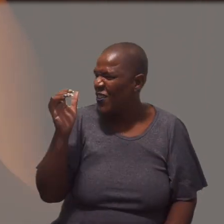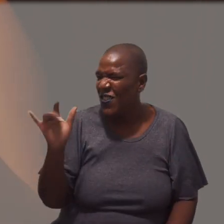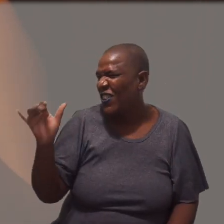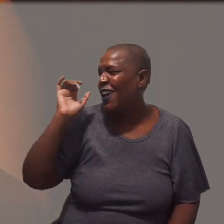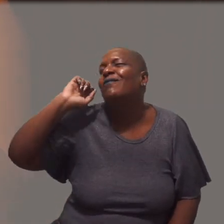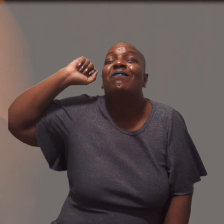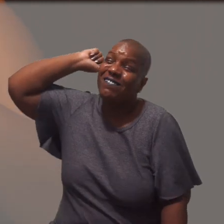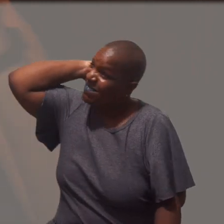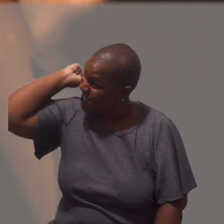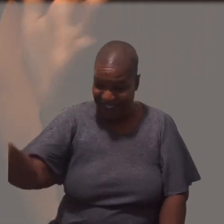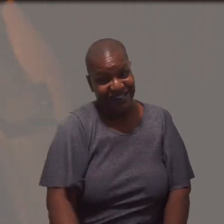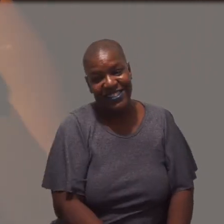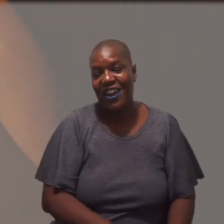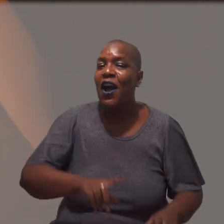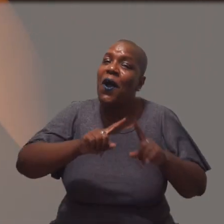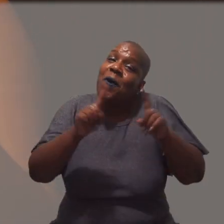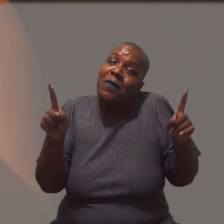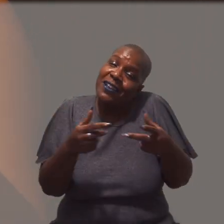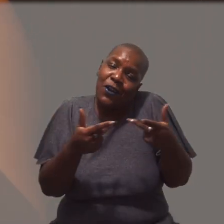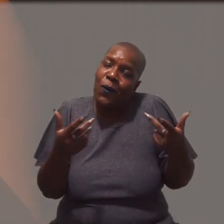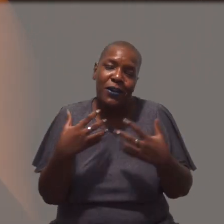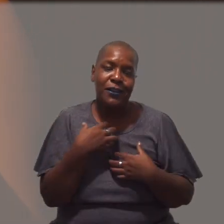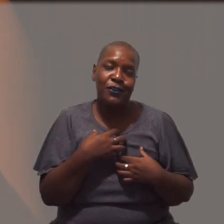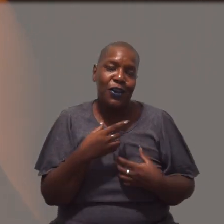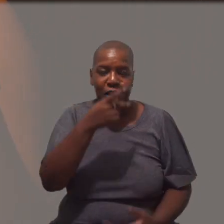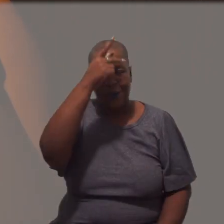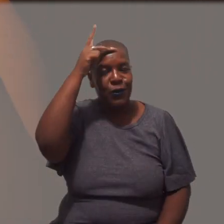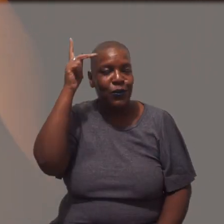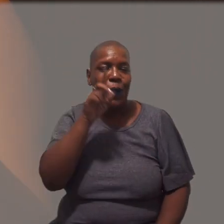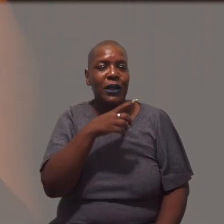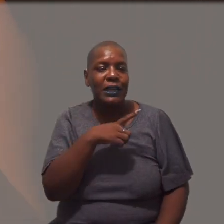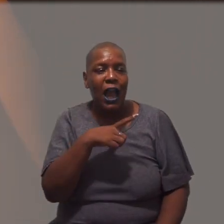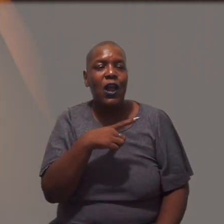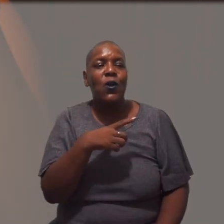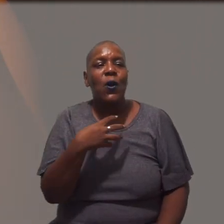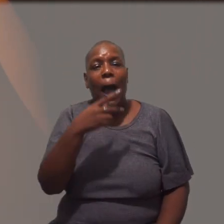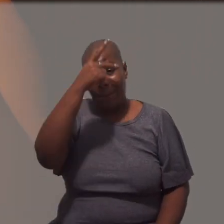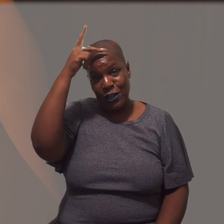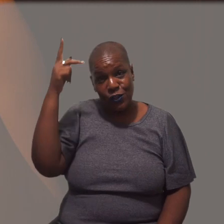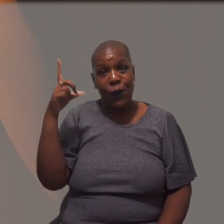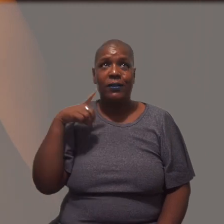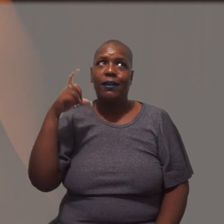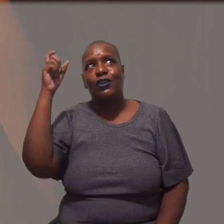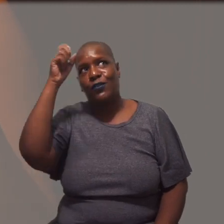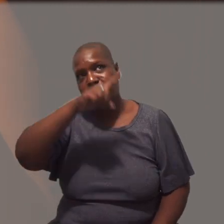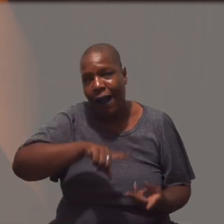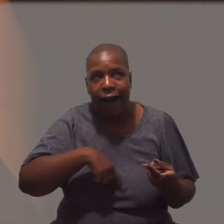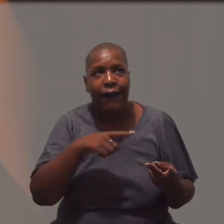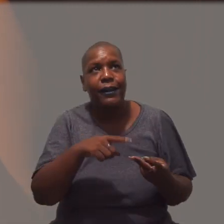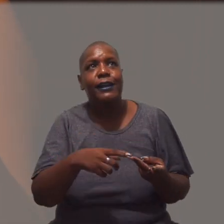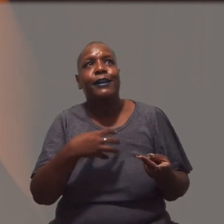tocar vocês, eu quero jogar na parede, mas são coisas de músico, né? Todo músico tem as suas